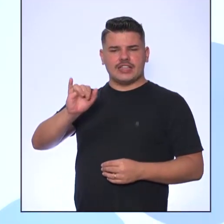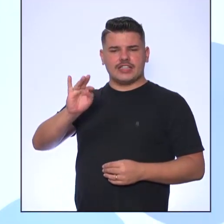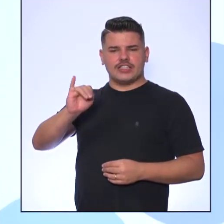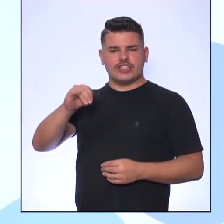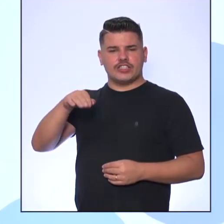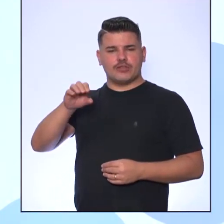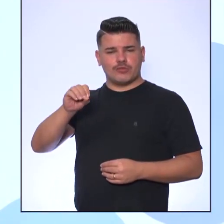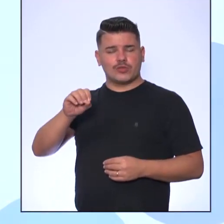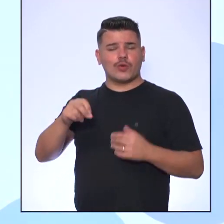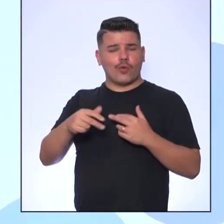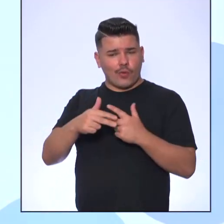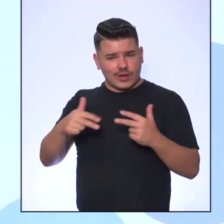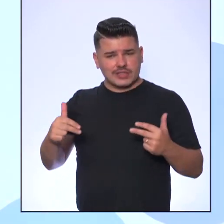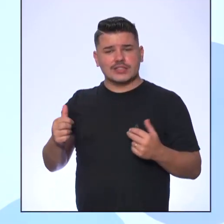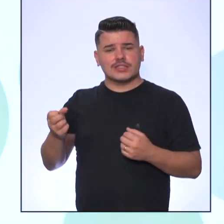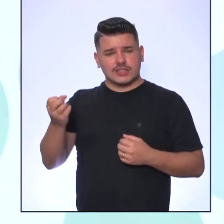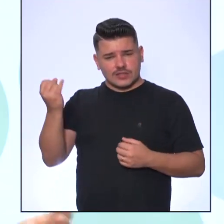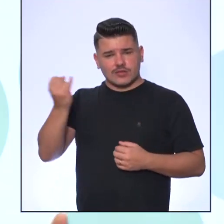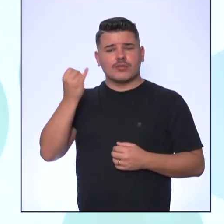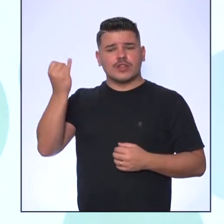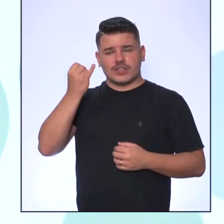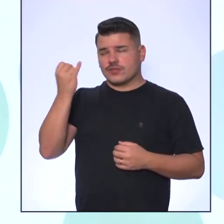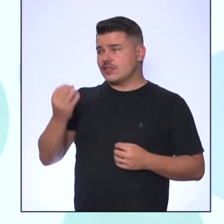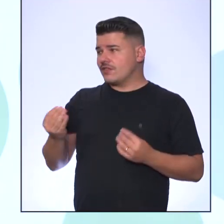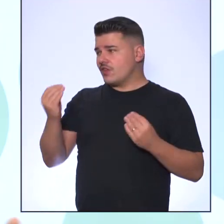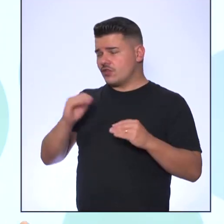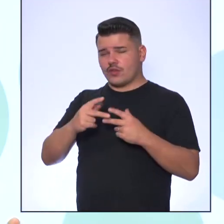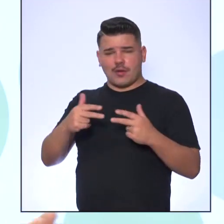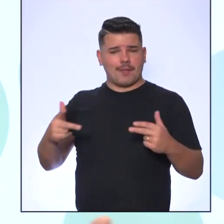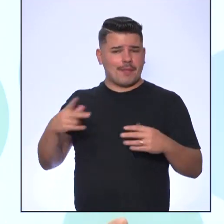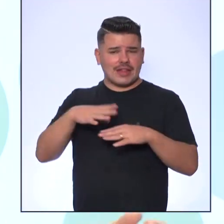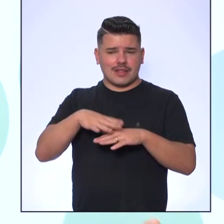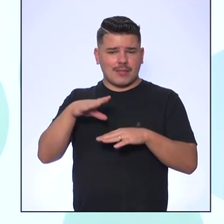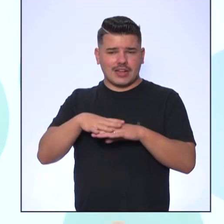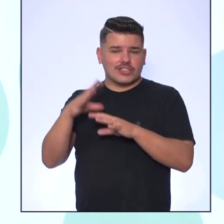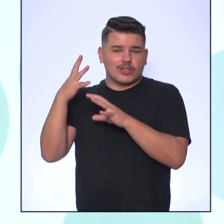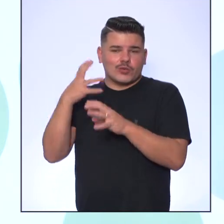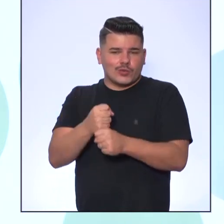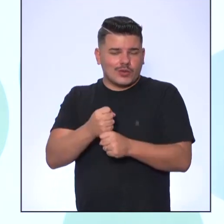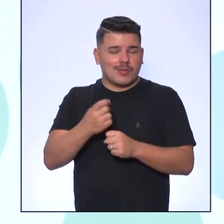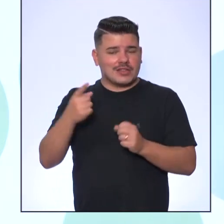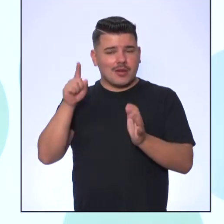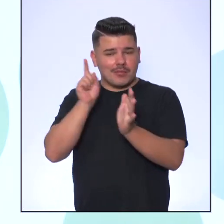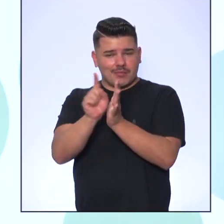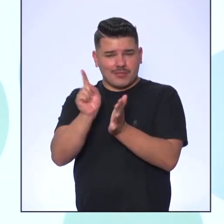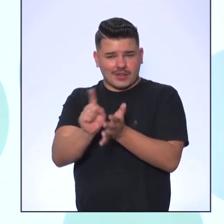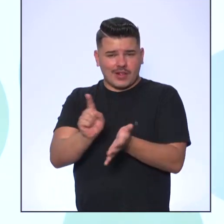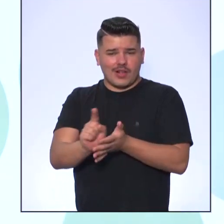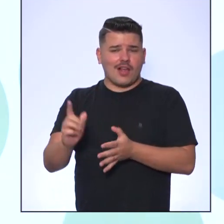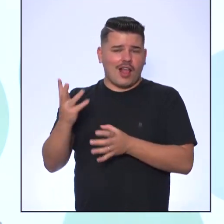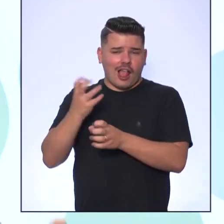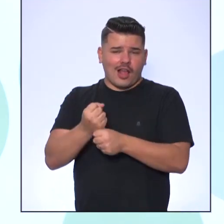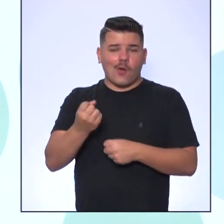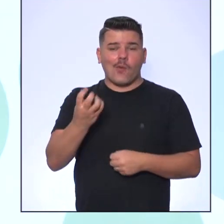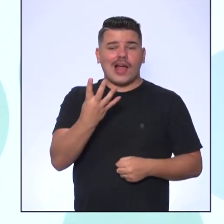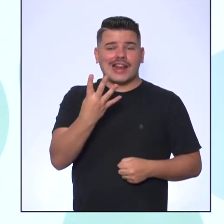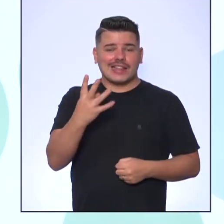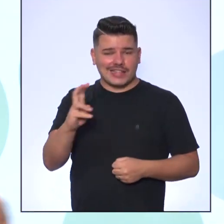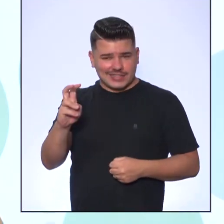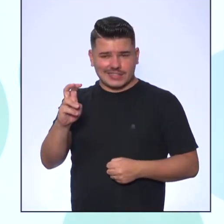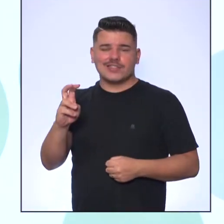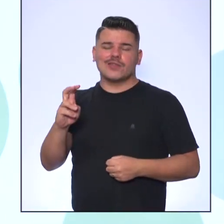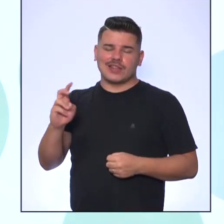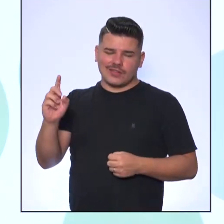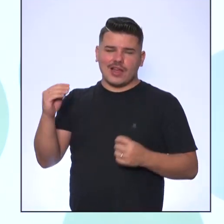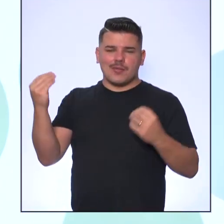é bastante abrangente, né? Você falou praticamente toda a matemática, mas como uma prova de 45 questões, né, eu acho que eles têm essa